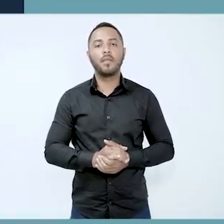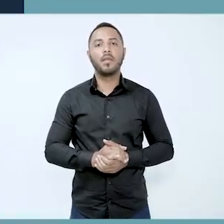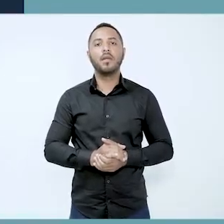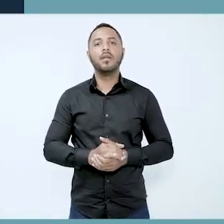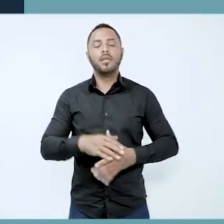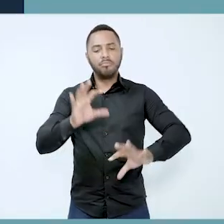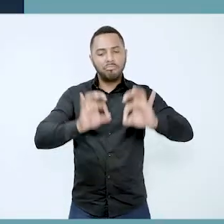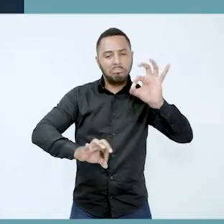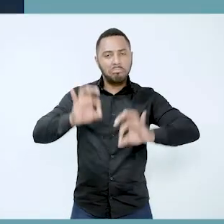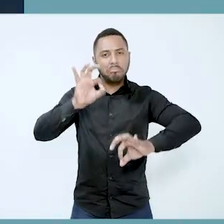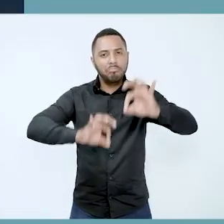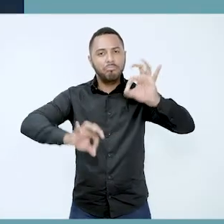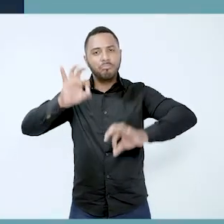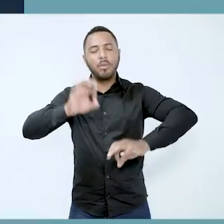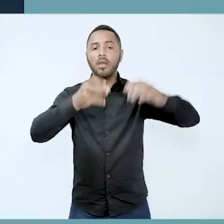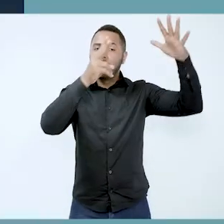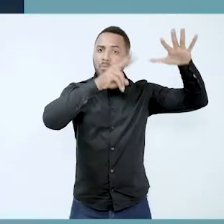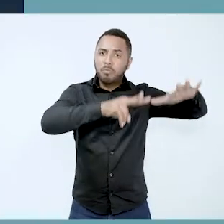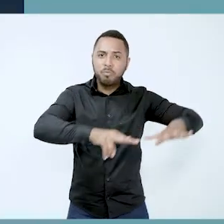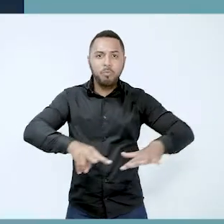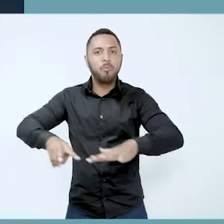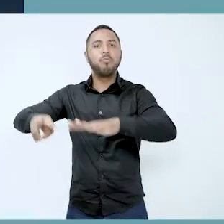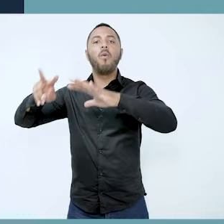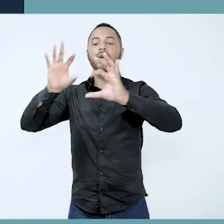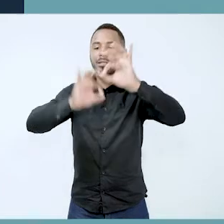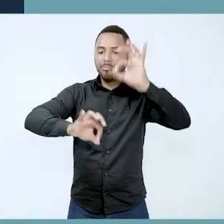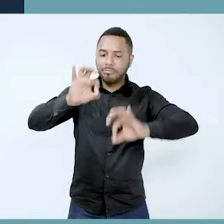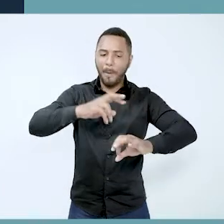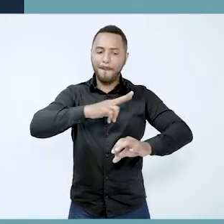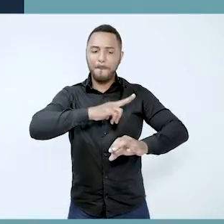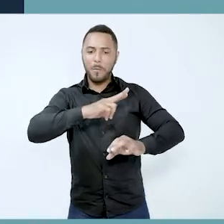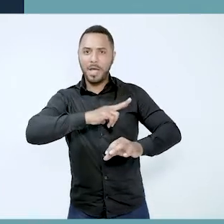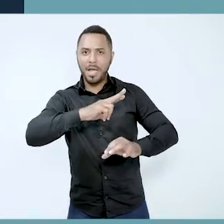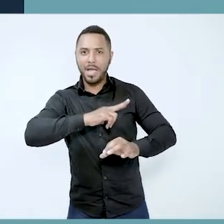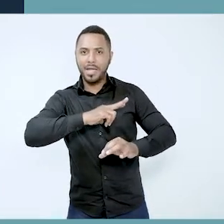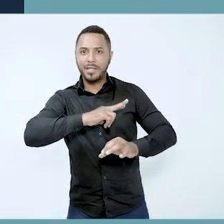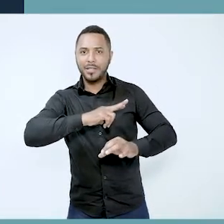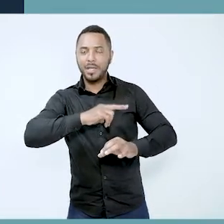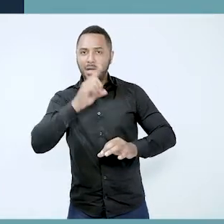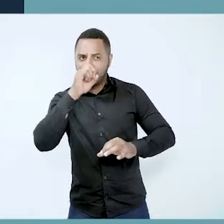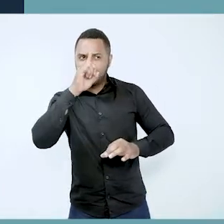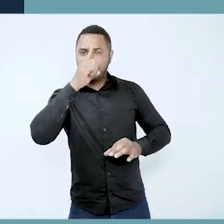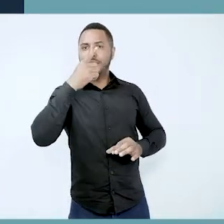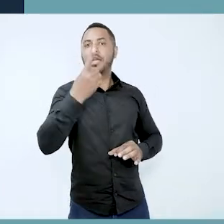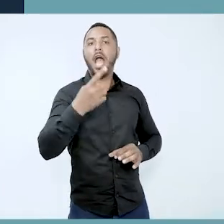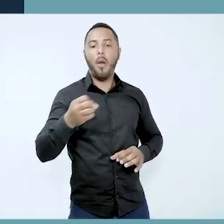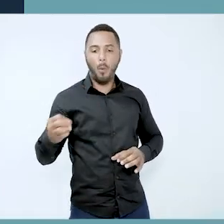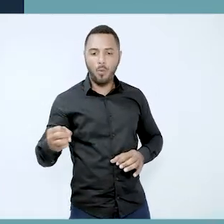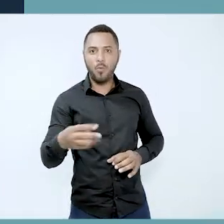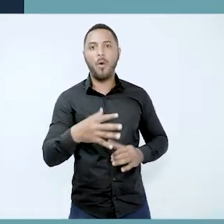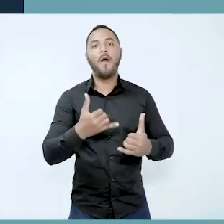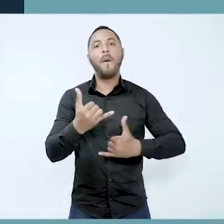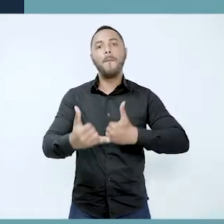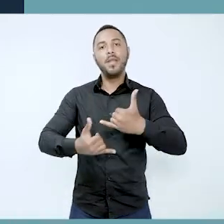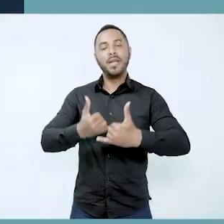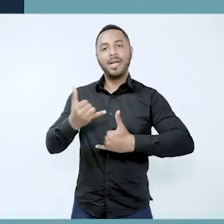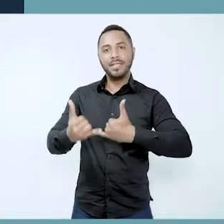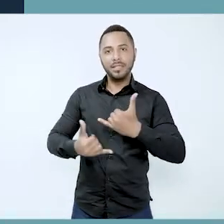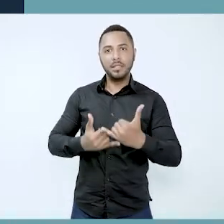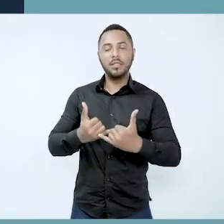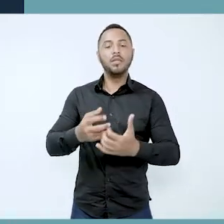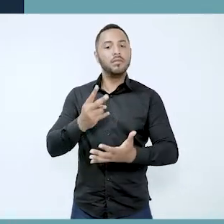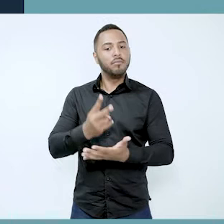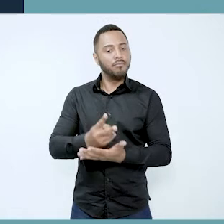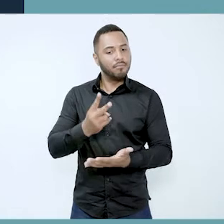Trabalho que levava, às vezes, algumas semanas, os novos craques sendo testados exaustivamente até que